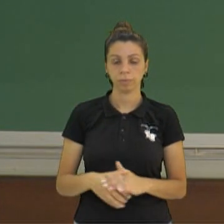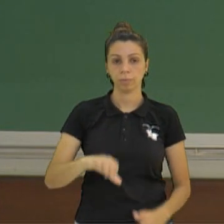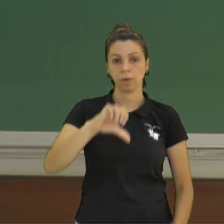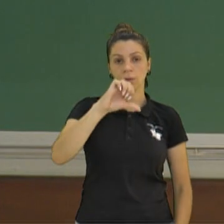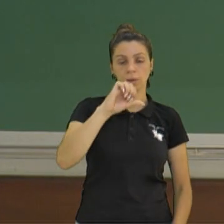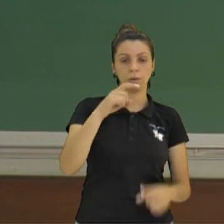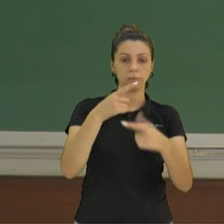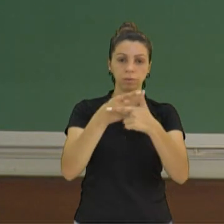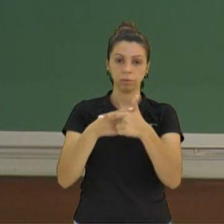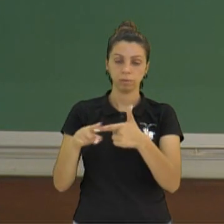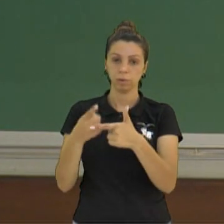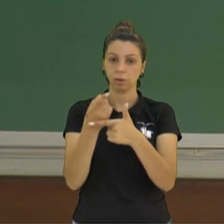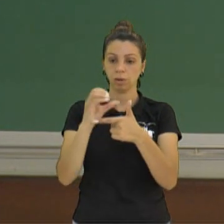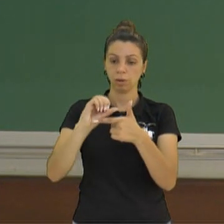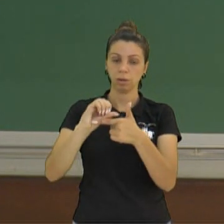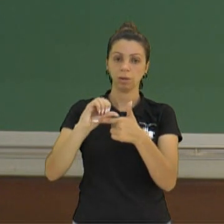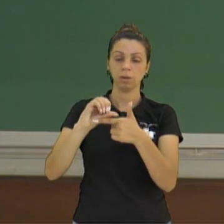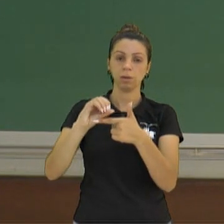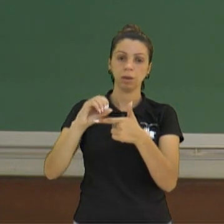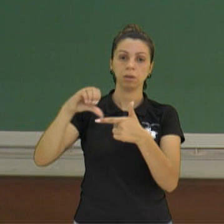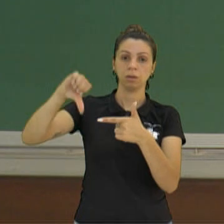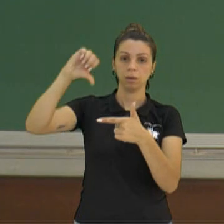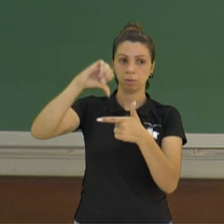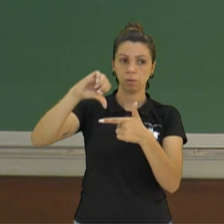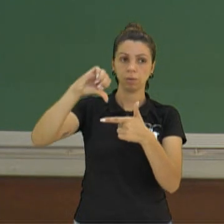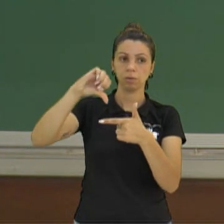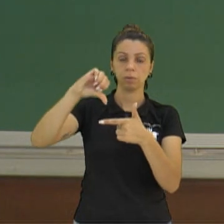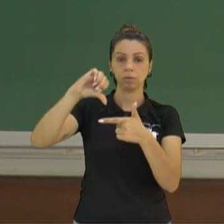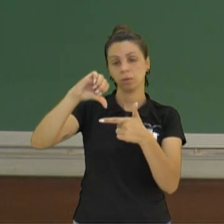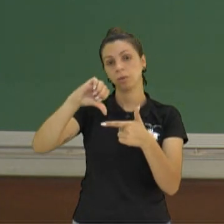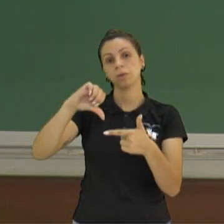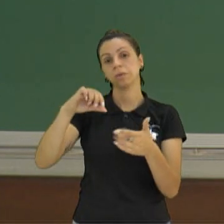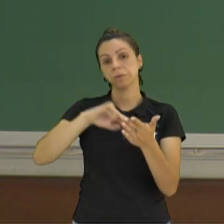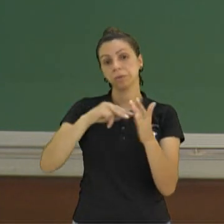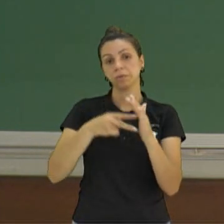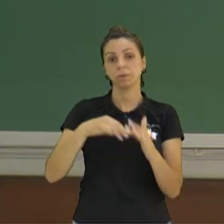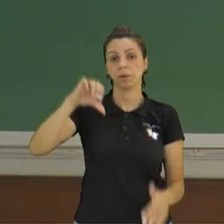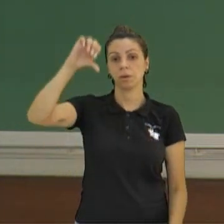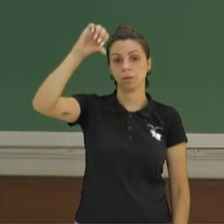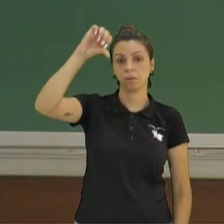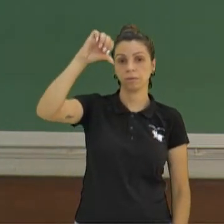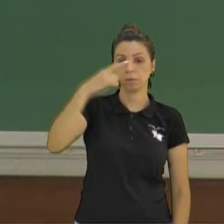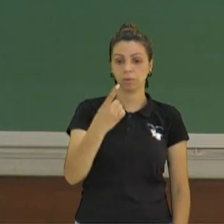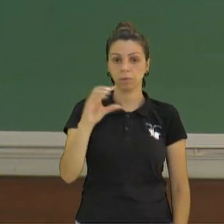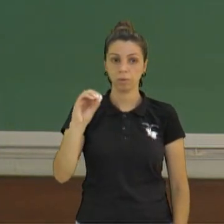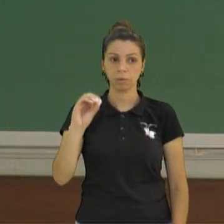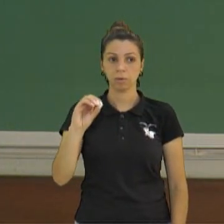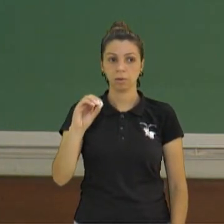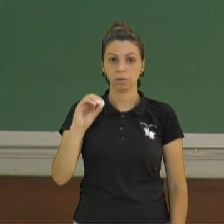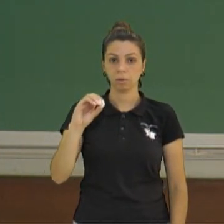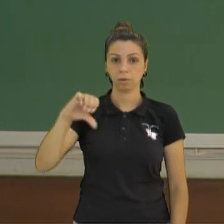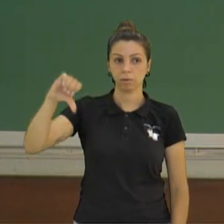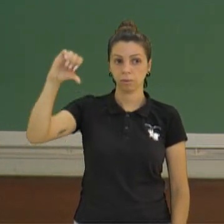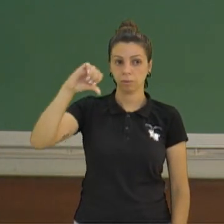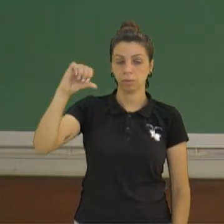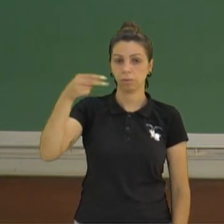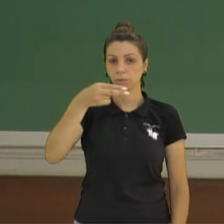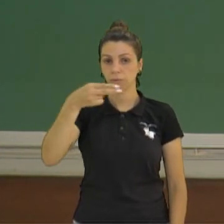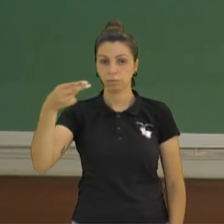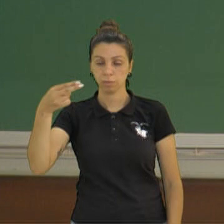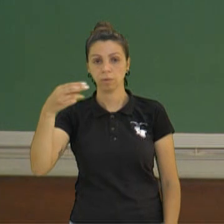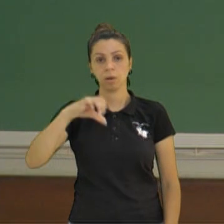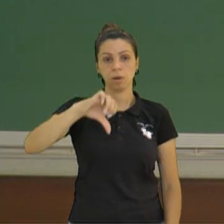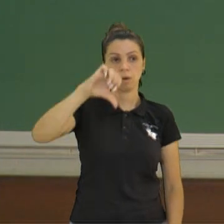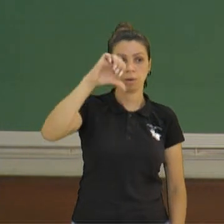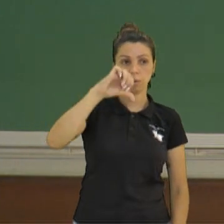dividido por 10 à nona é o quê? 9 sobre 10 à nona. Que é a mesma coisa que 9 vezes 10 a menos